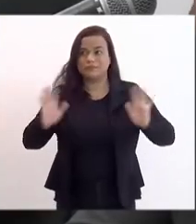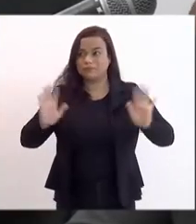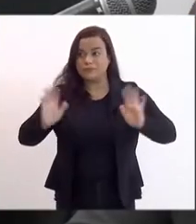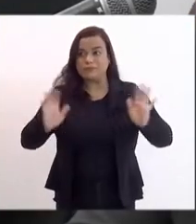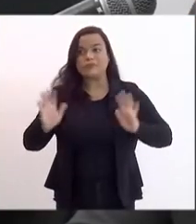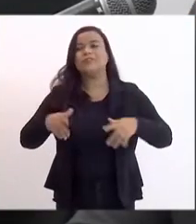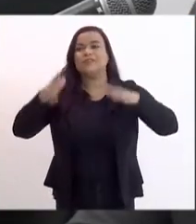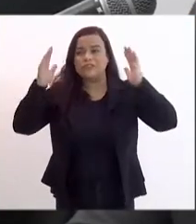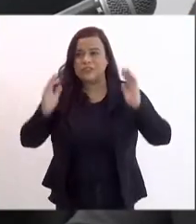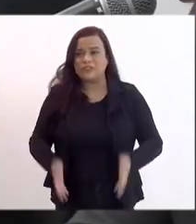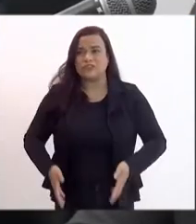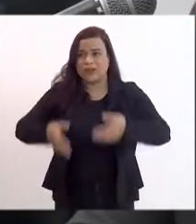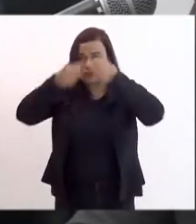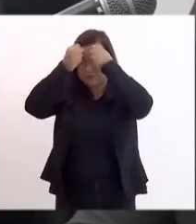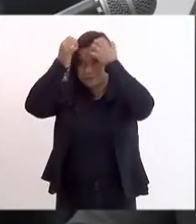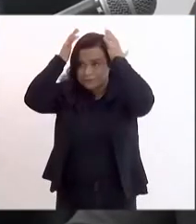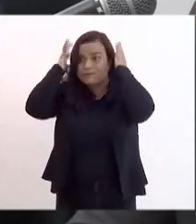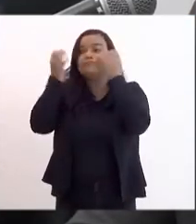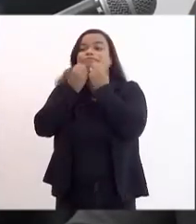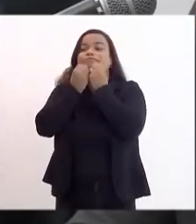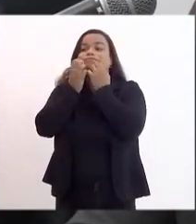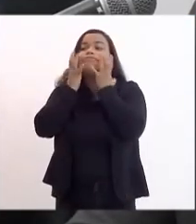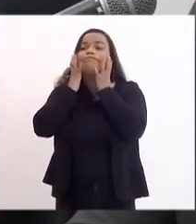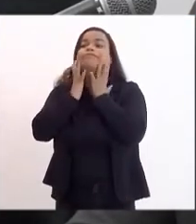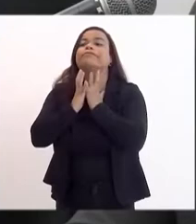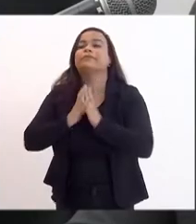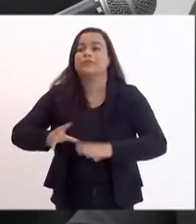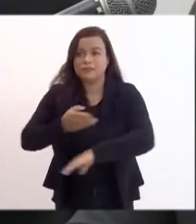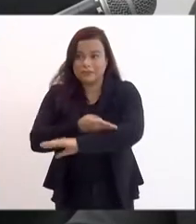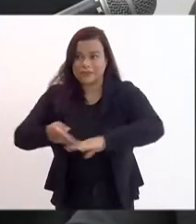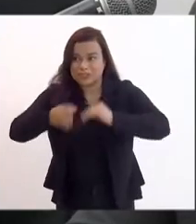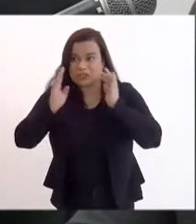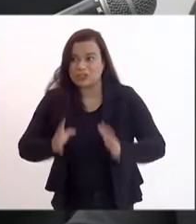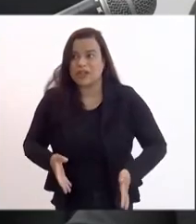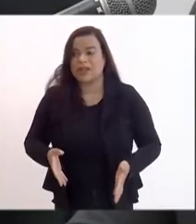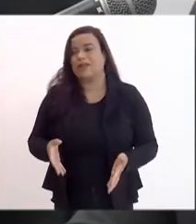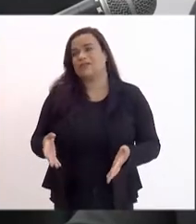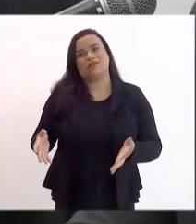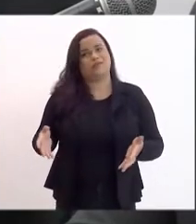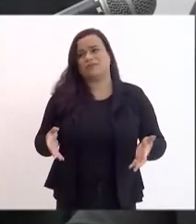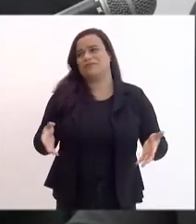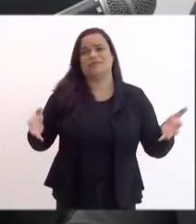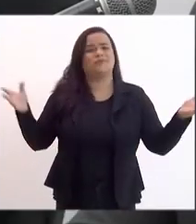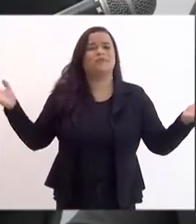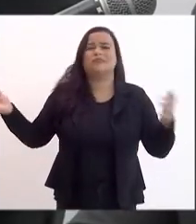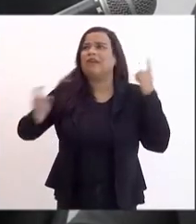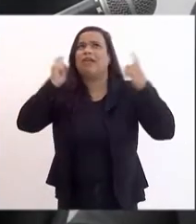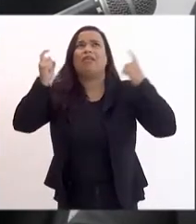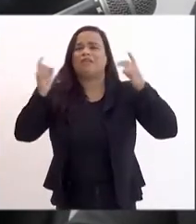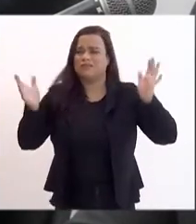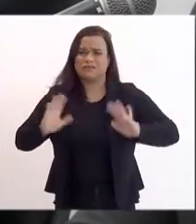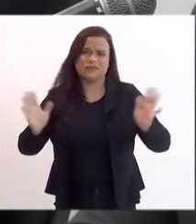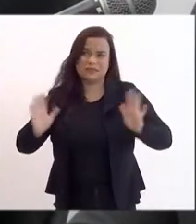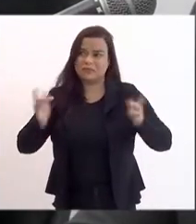Eu já tenho cabelos brancos demais na barba e preparo bastante para entender o tamanho